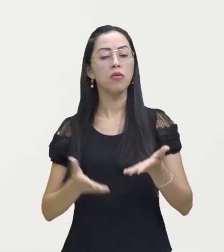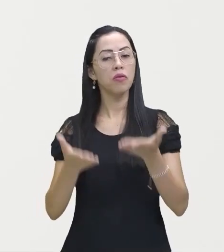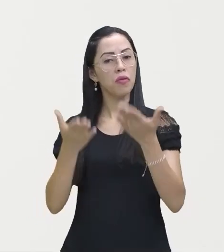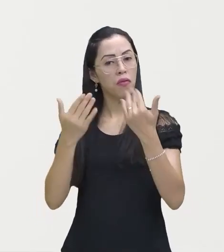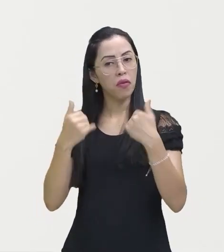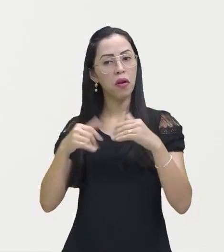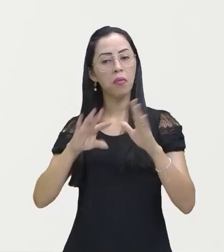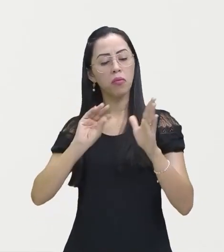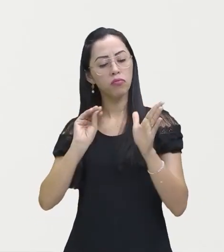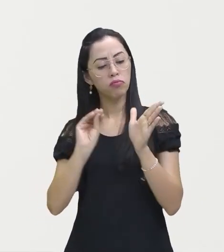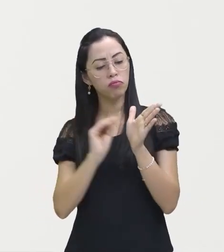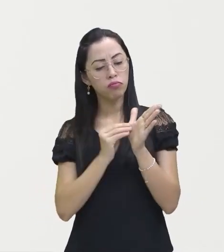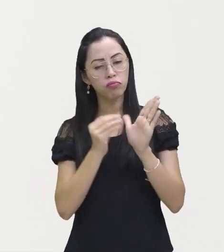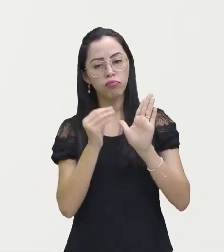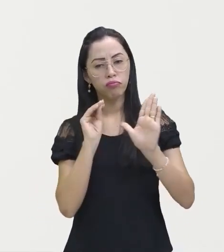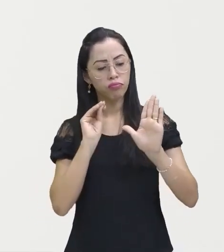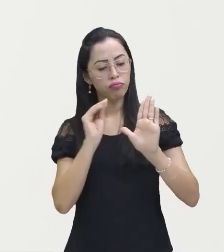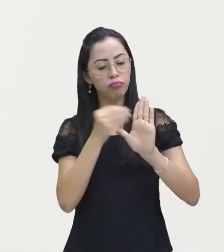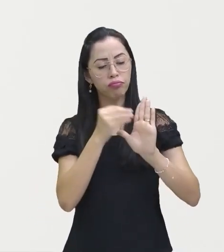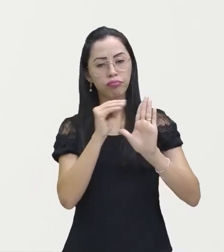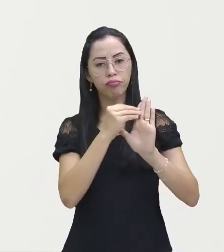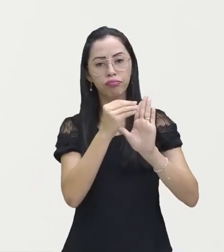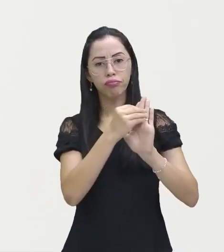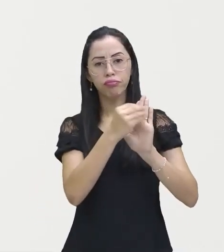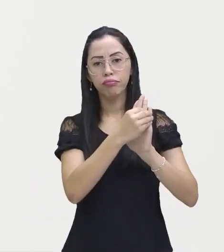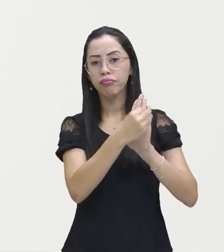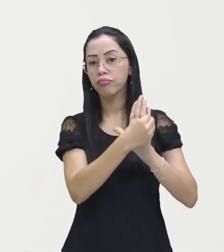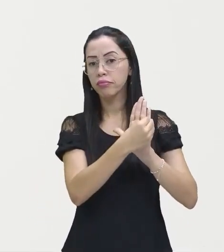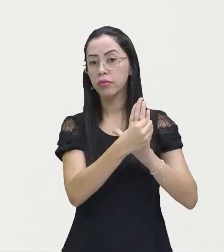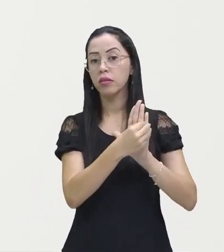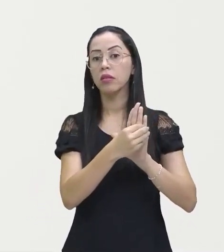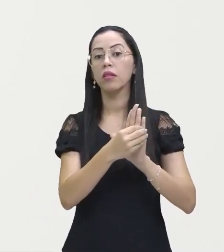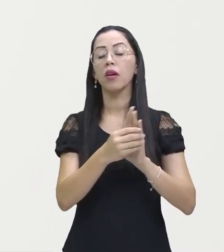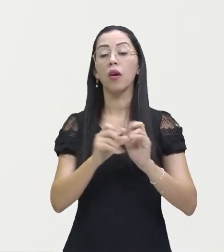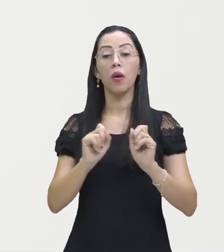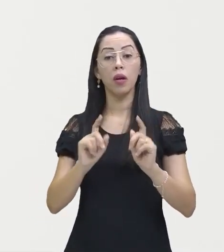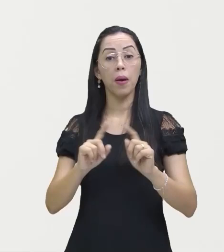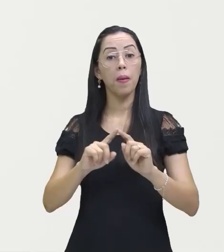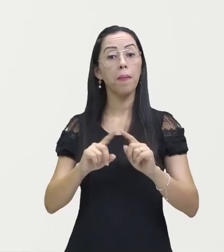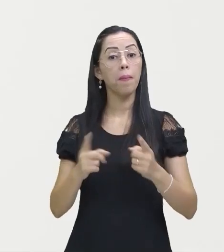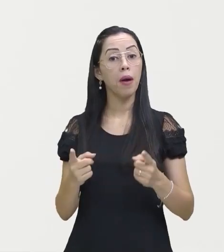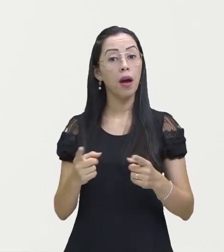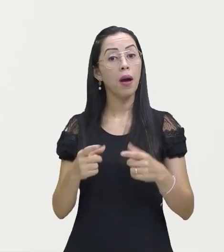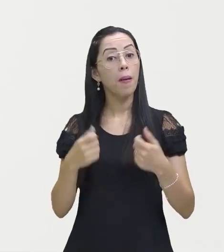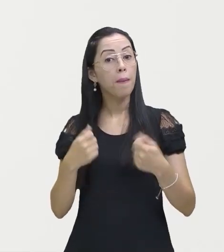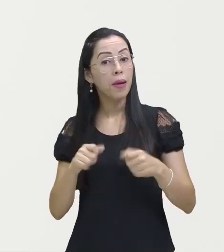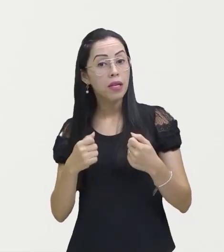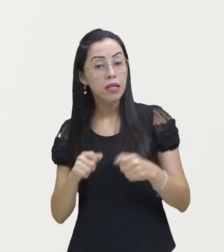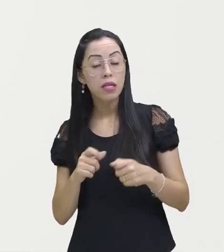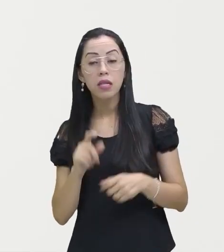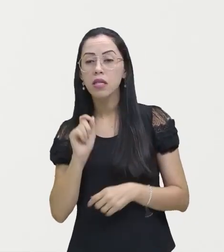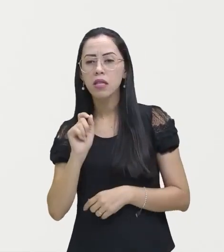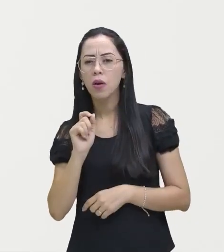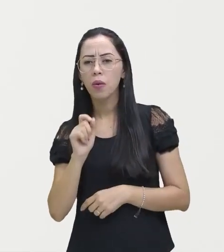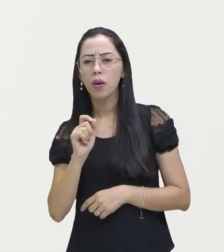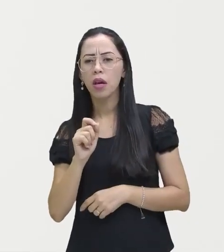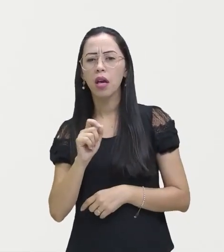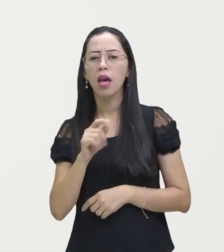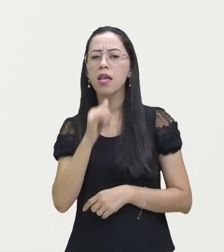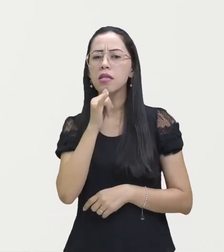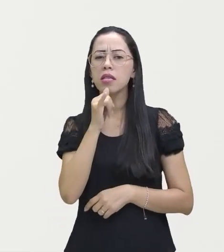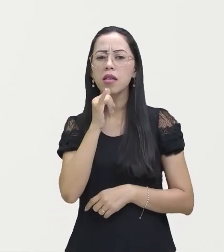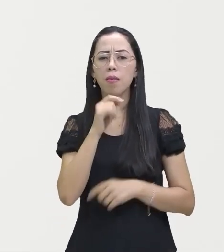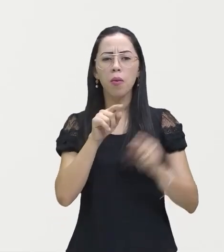uma letra, mas devemos deixar quadradinhos em branco para separá-las. O espaço vai ser